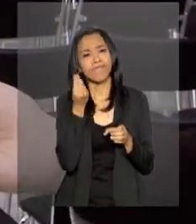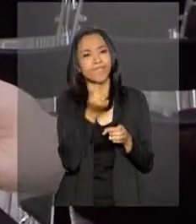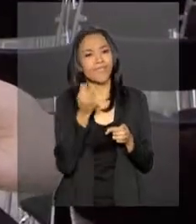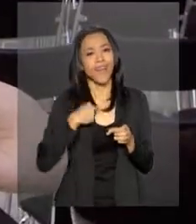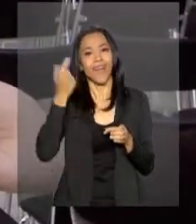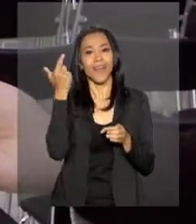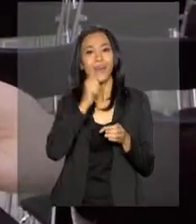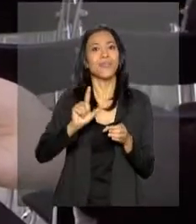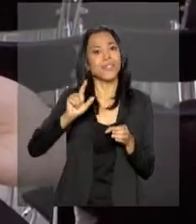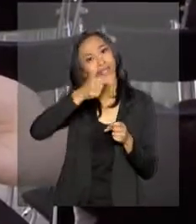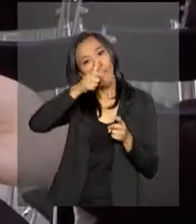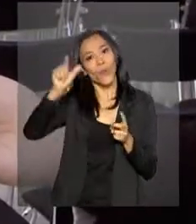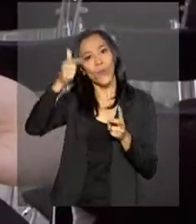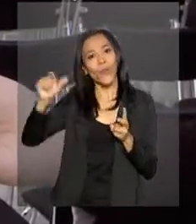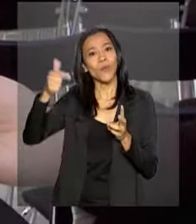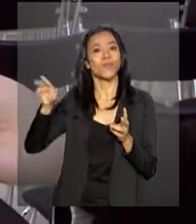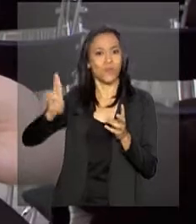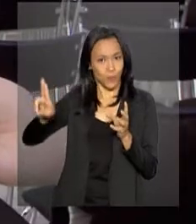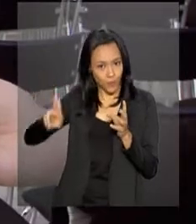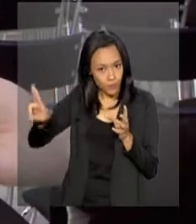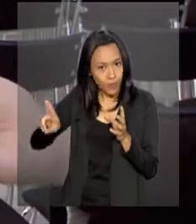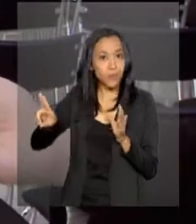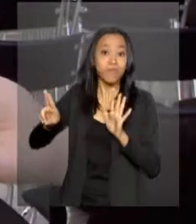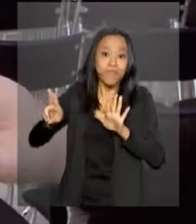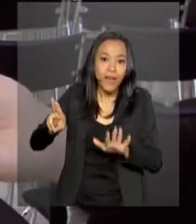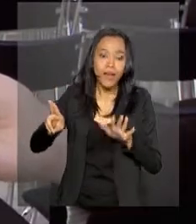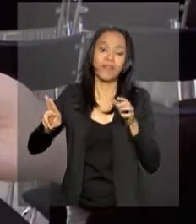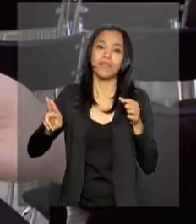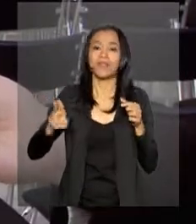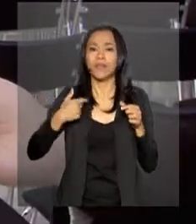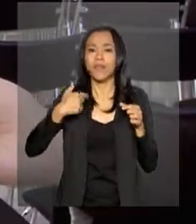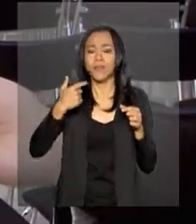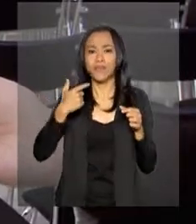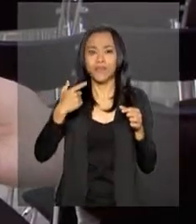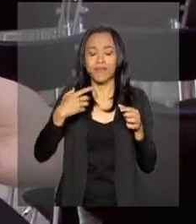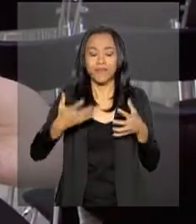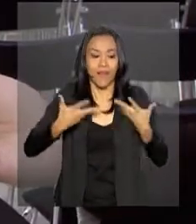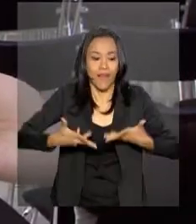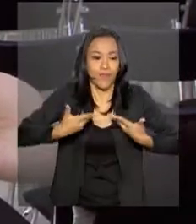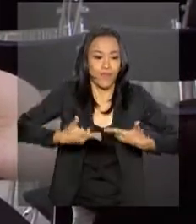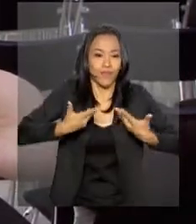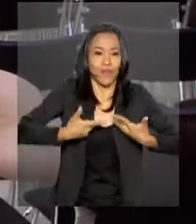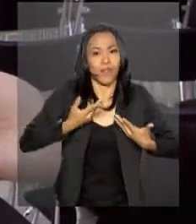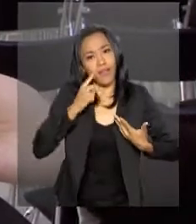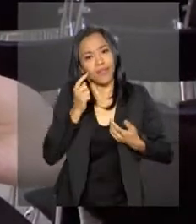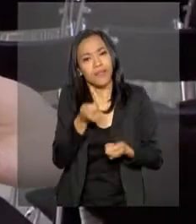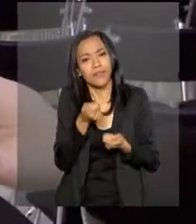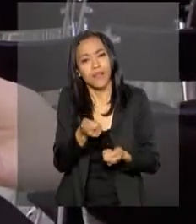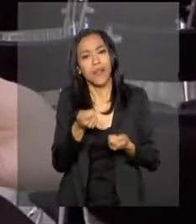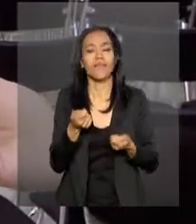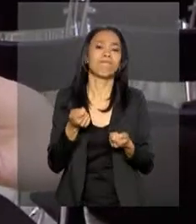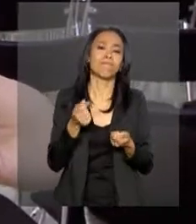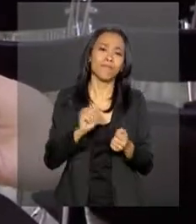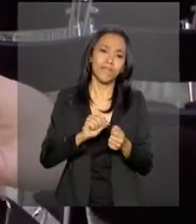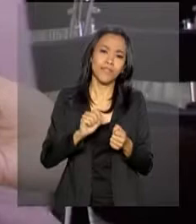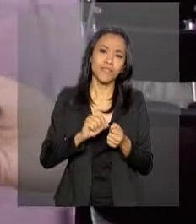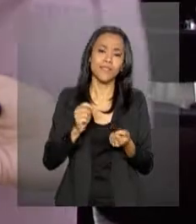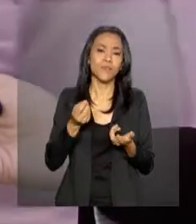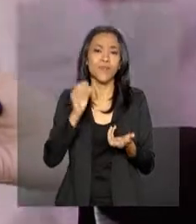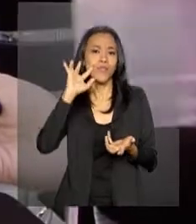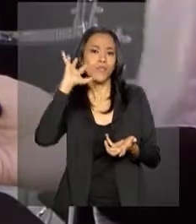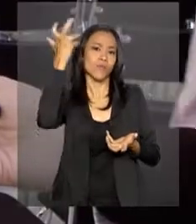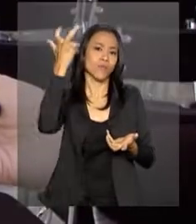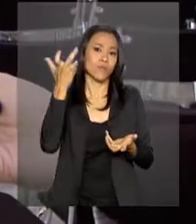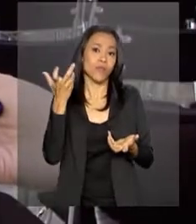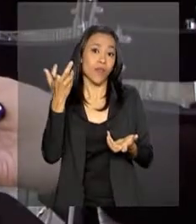encontrei algumas outras aplicações, mas eu fiquei muito motivada a tentar propor uma solução